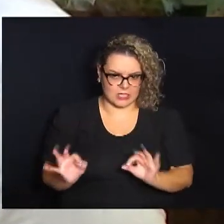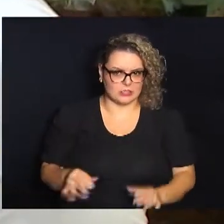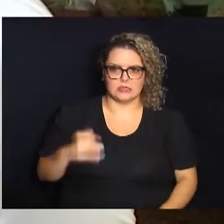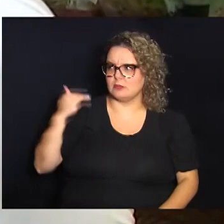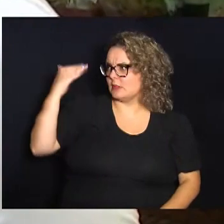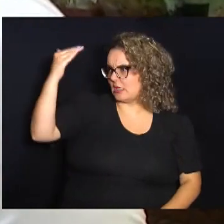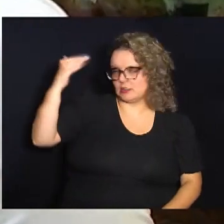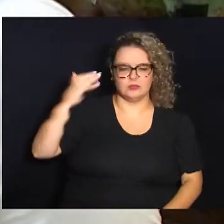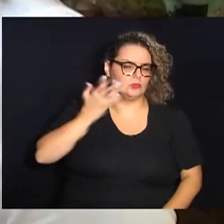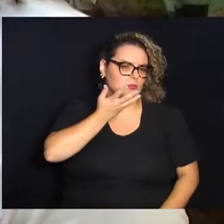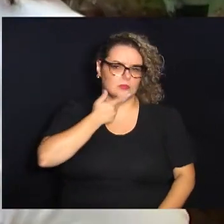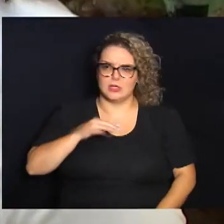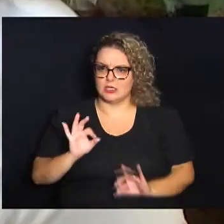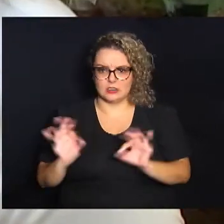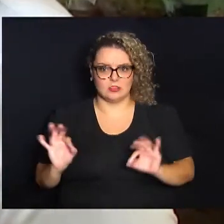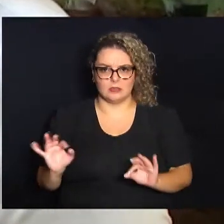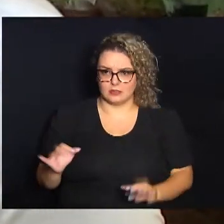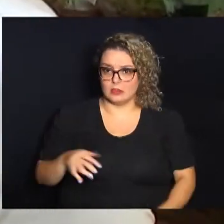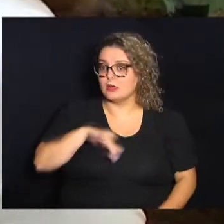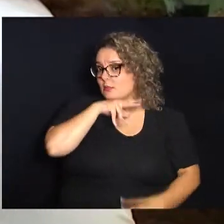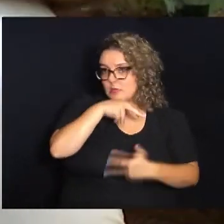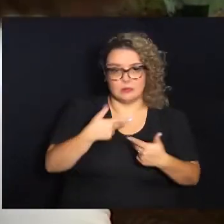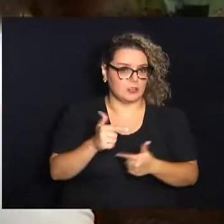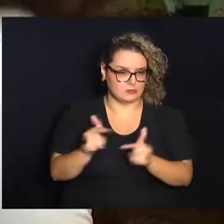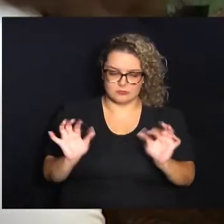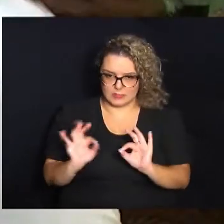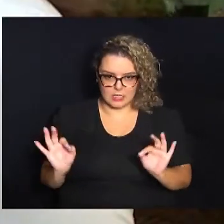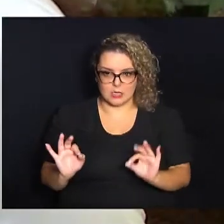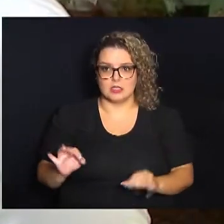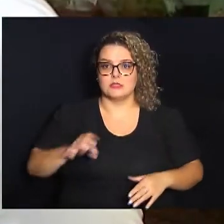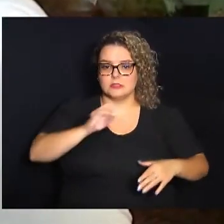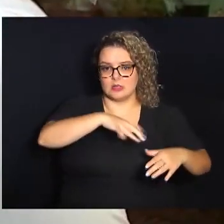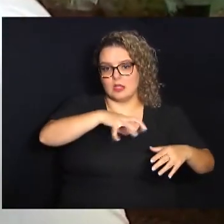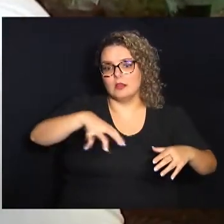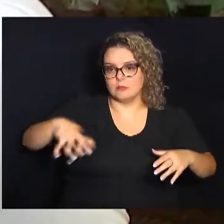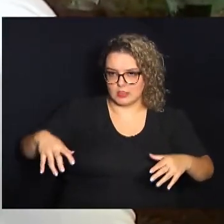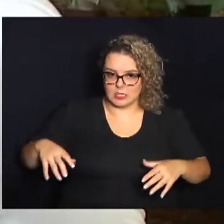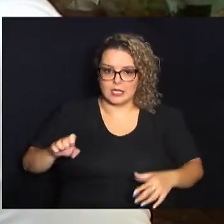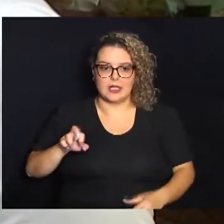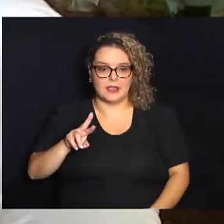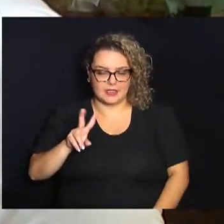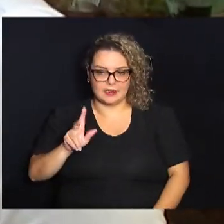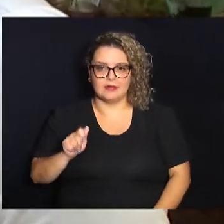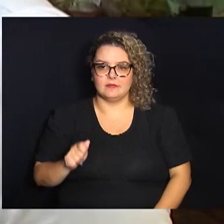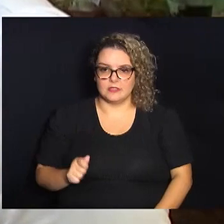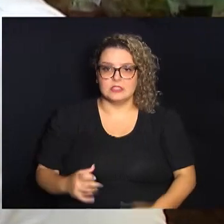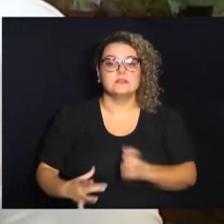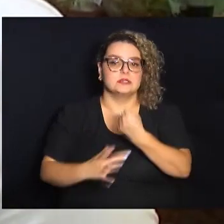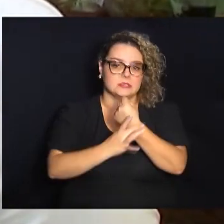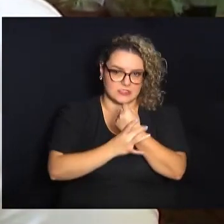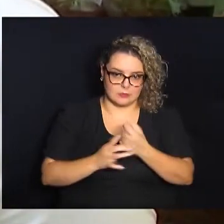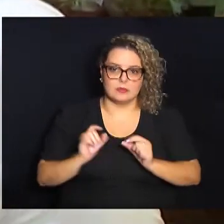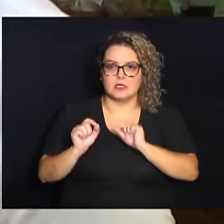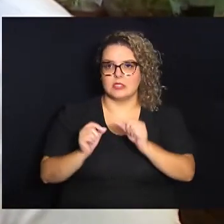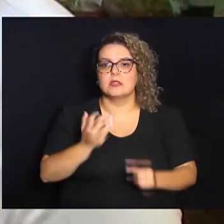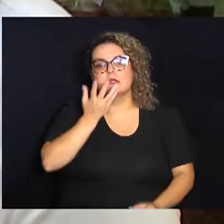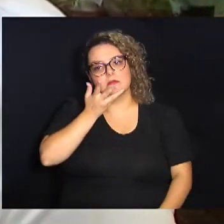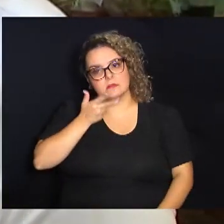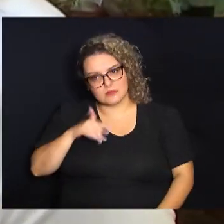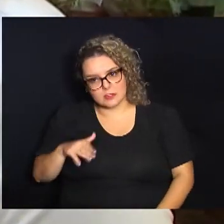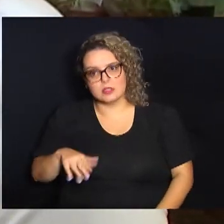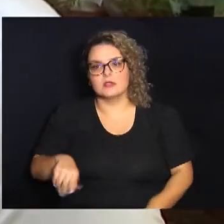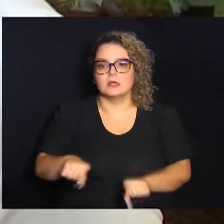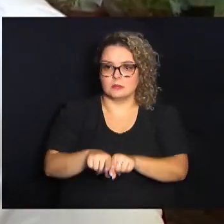adulto, nem para criança e também para animais. É. São plantas, né? As ervas em geral são super seguras para quem tem criança e para quem